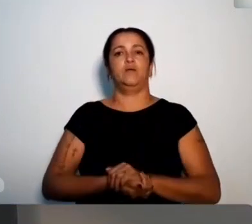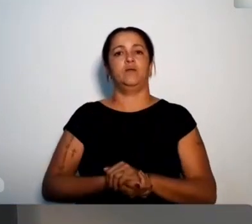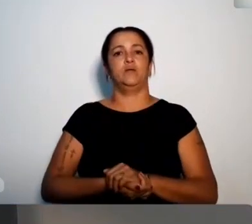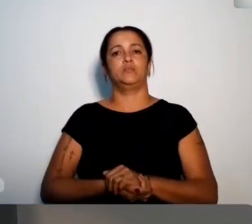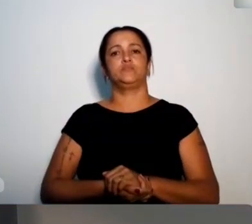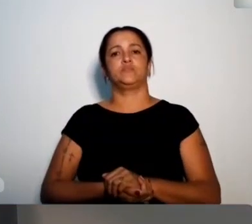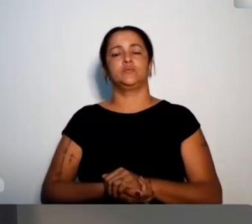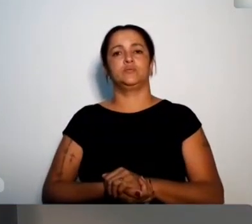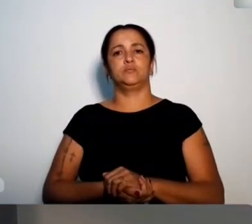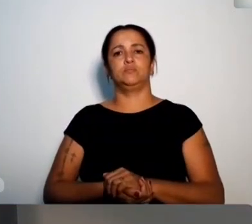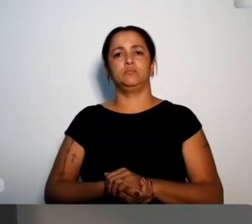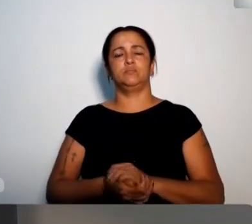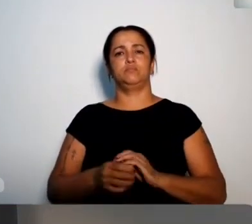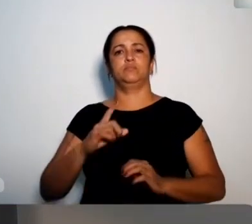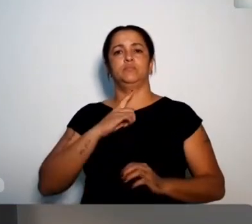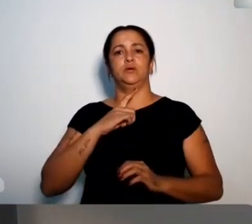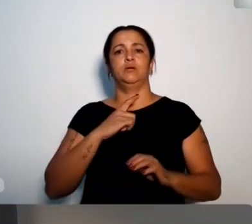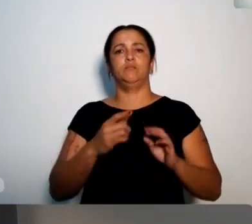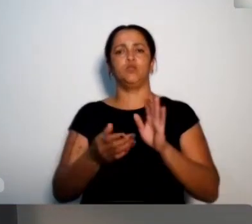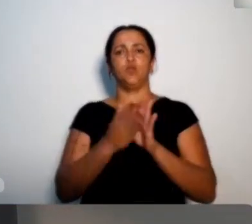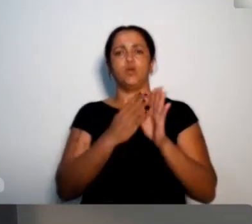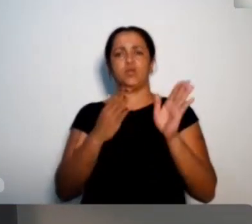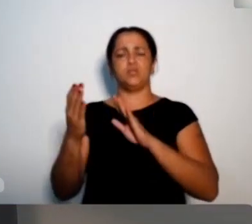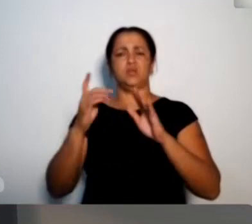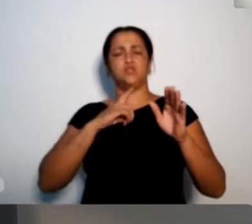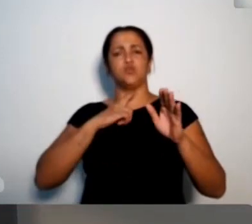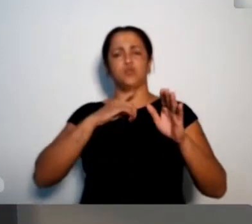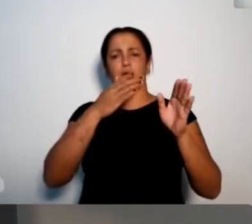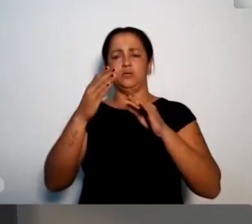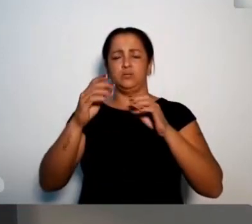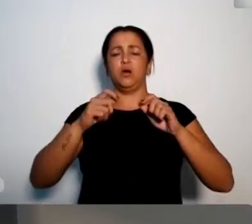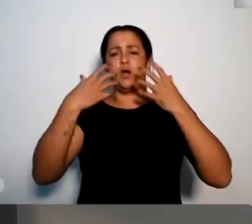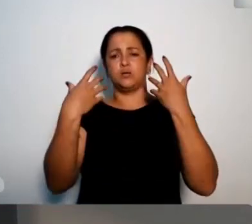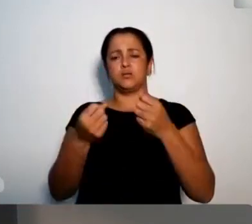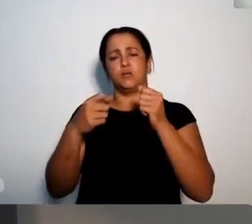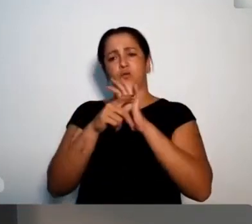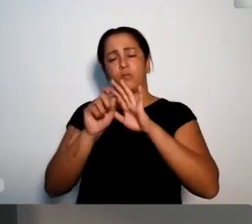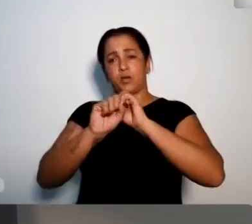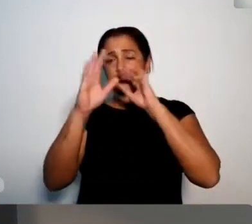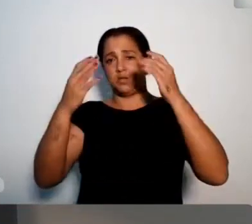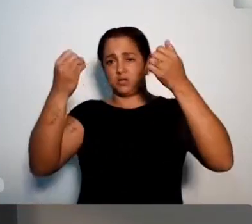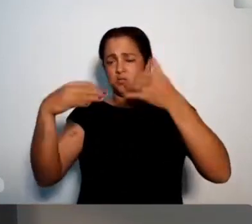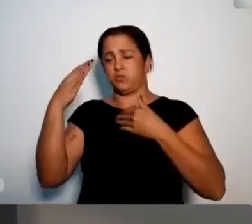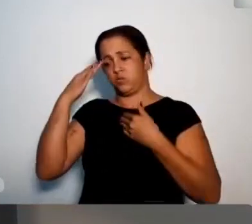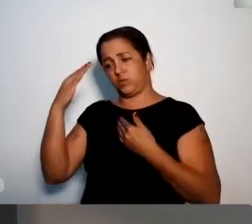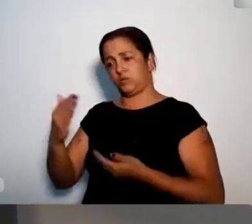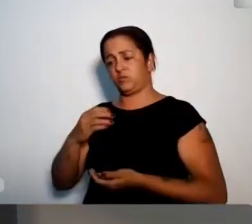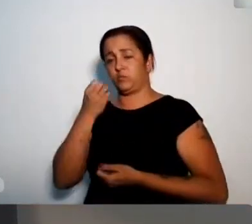já declaro desde já o meu voto favorável ao projeto. Eram esses os esclarecimentos que eu queria trazer. Muito obrigado, boa noite a todos.